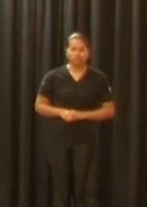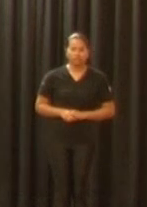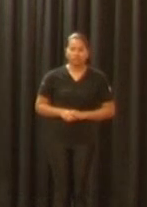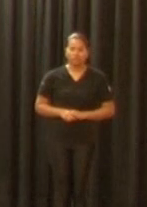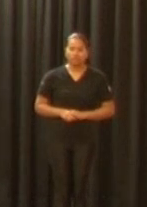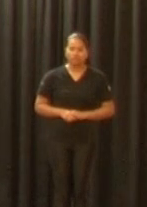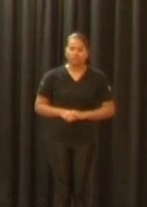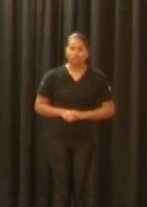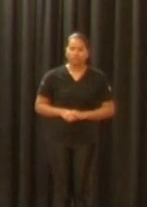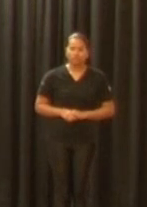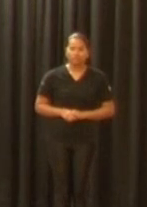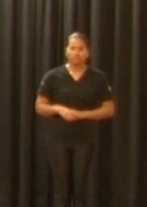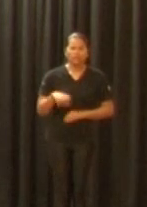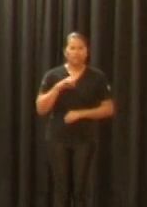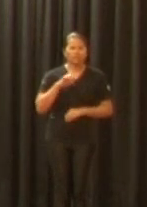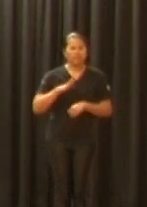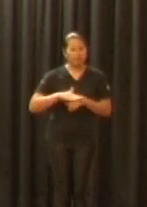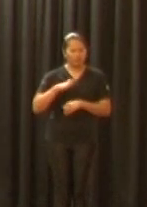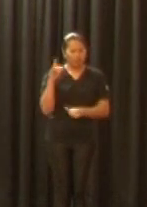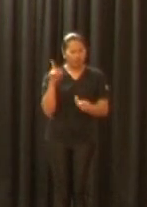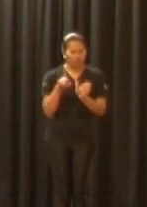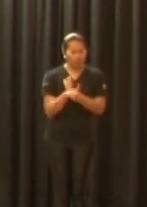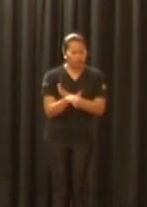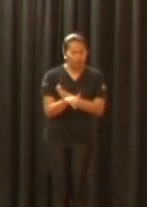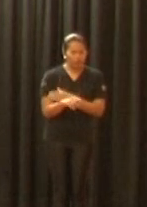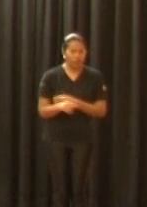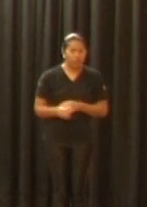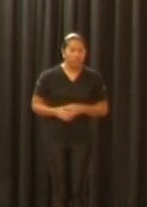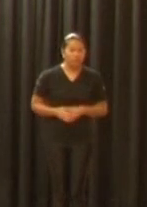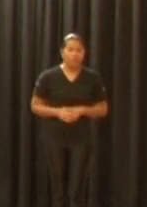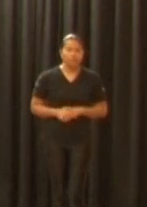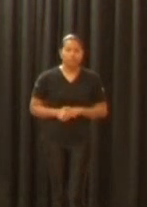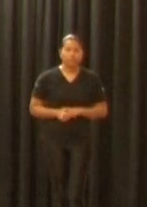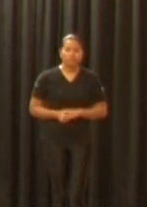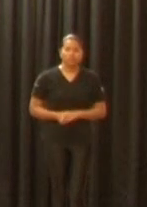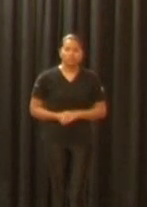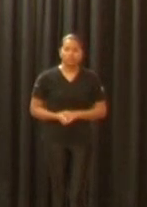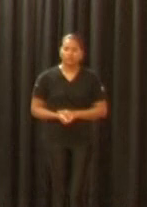Temos mais questão? O pessoal me sinaliza só para...